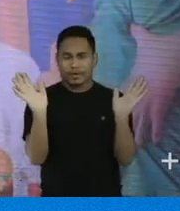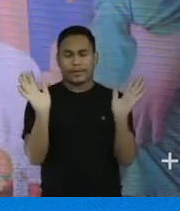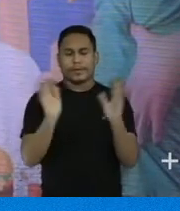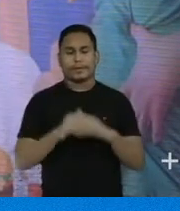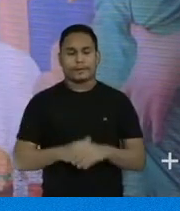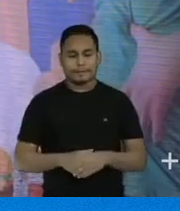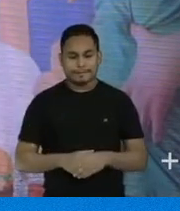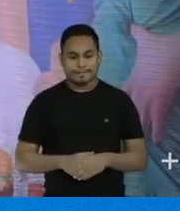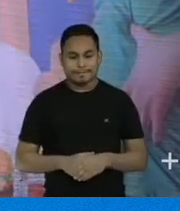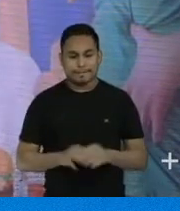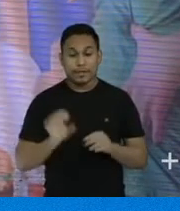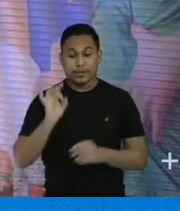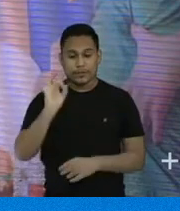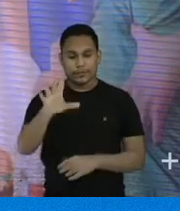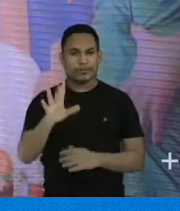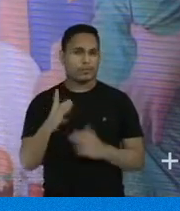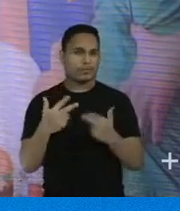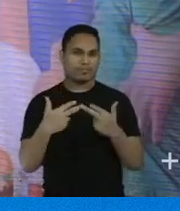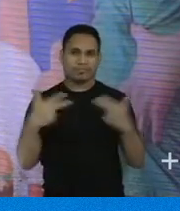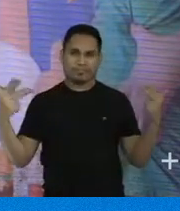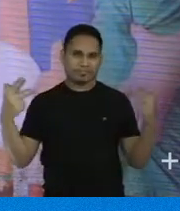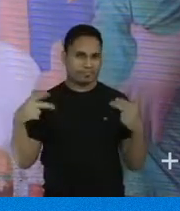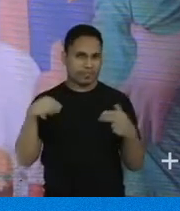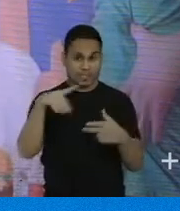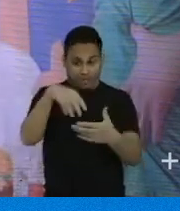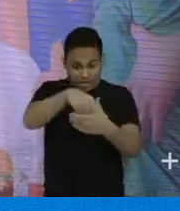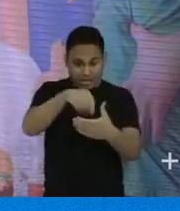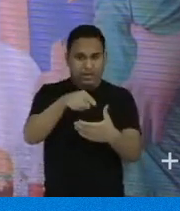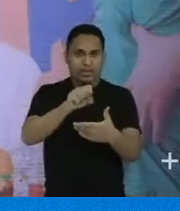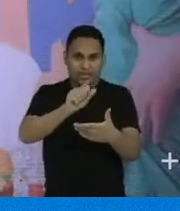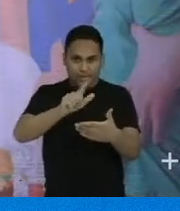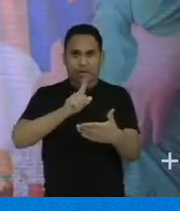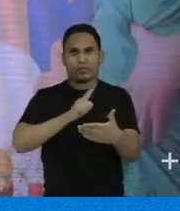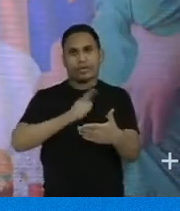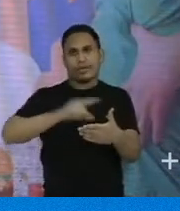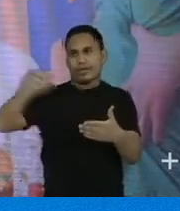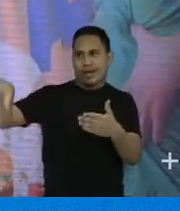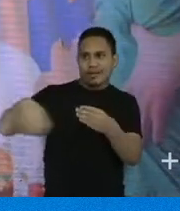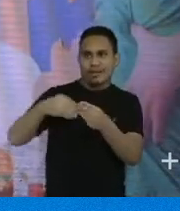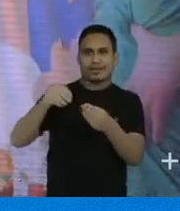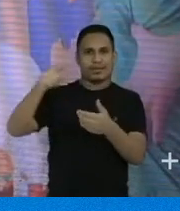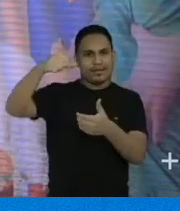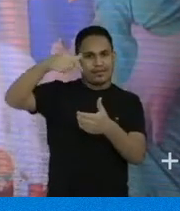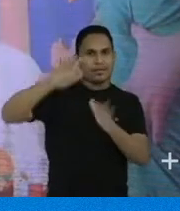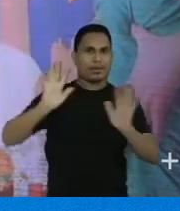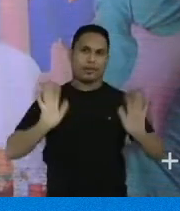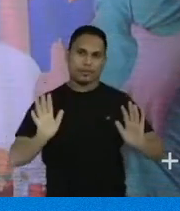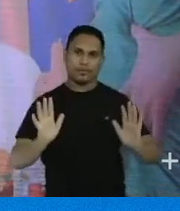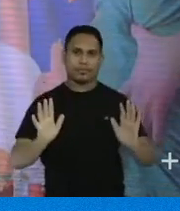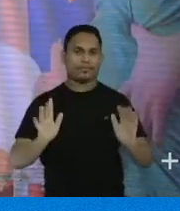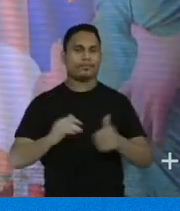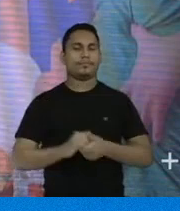além do habitual. Além disso, a gente